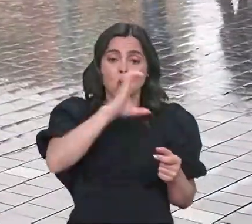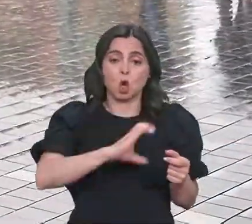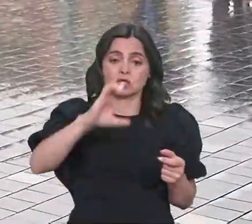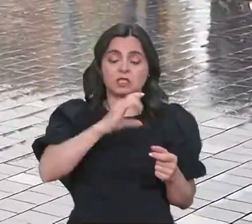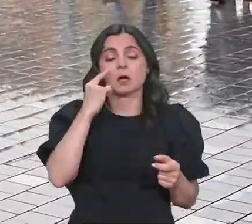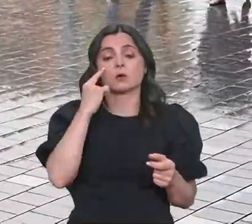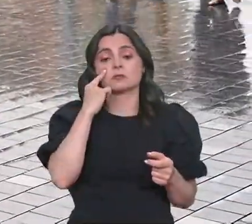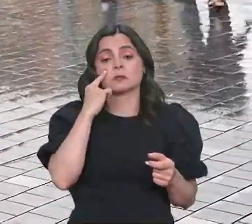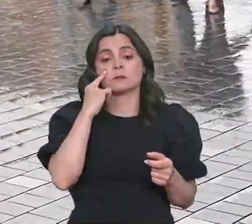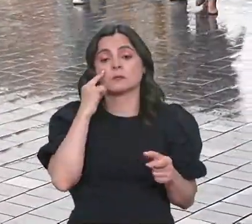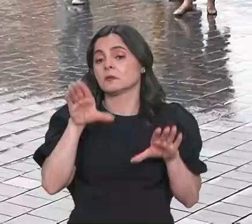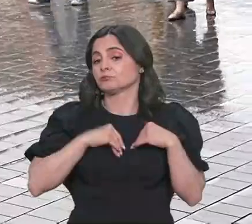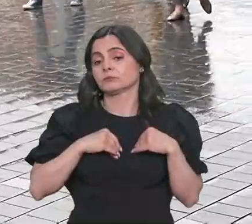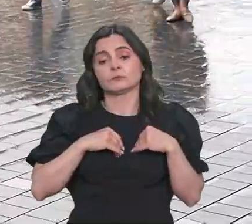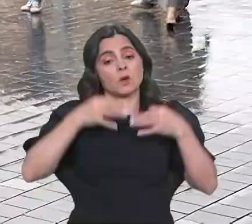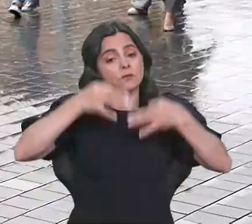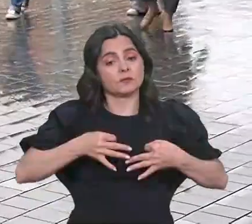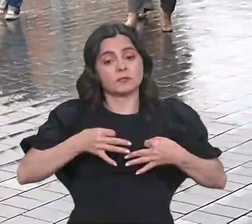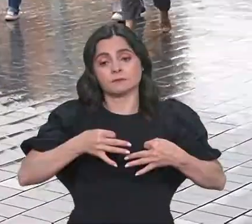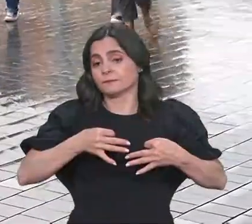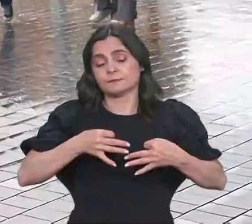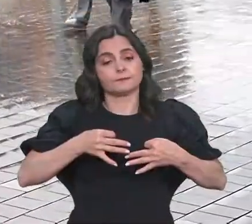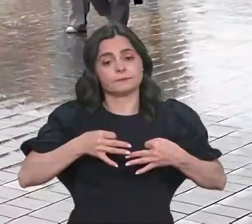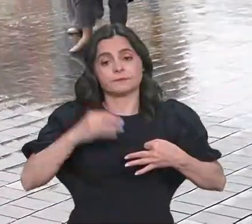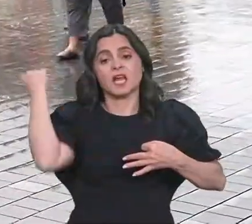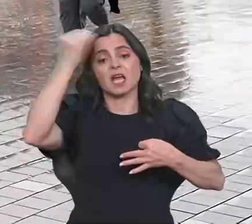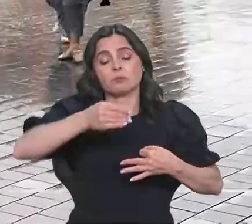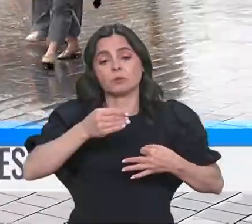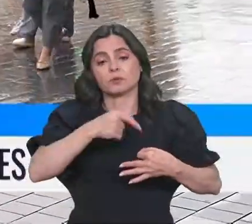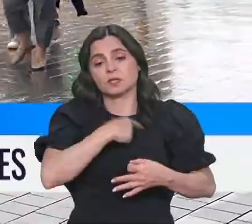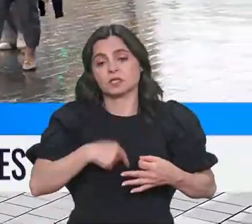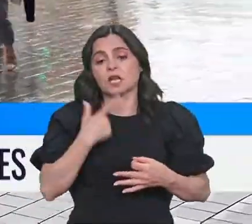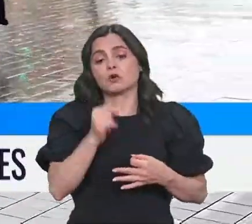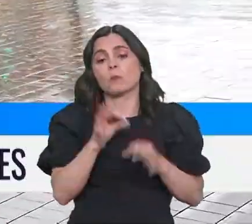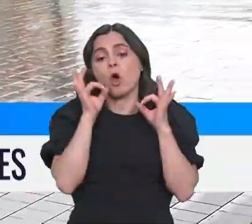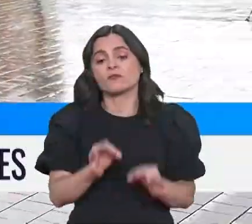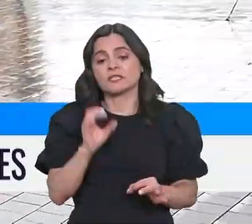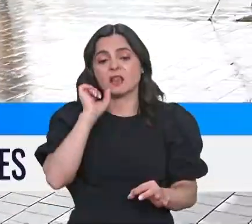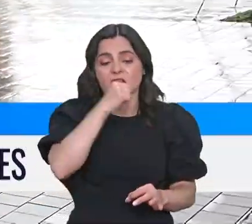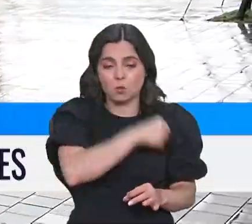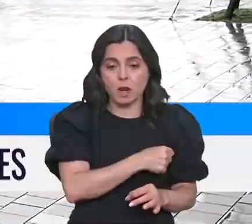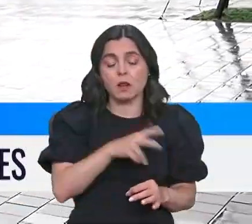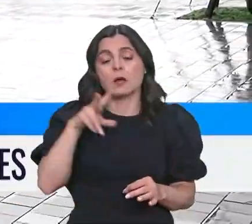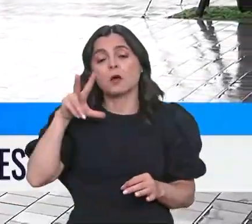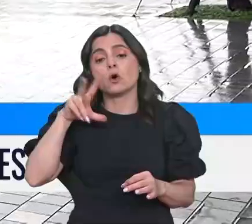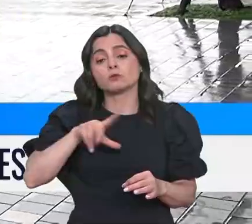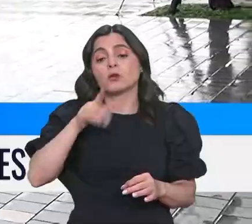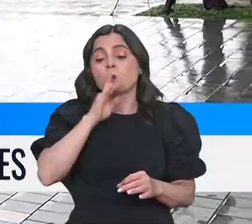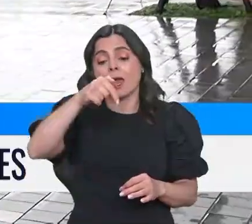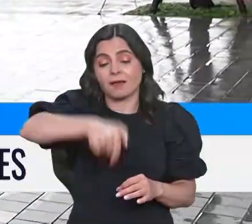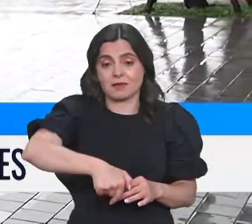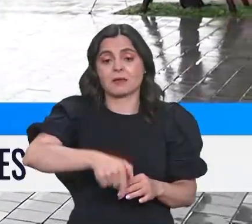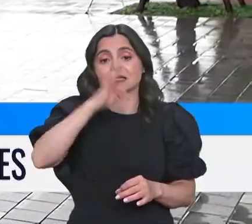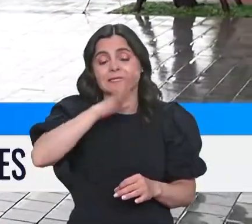conhecemos não reconhece oficialmente a República da China, que é o nome oficial de Taiwan. Por isso mesmo, os portugueses que aqui residem,